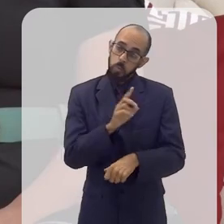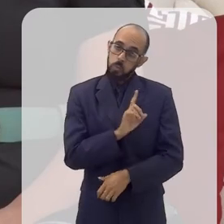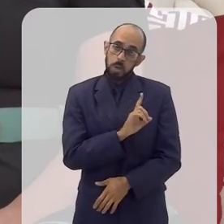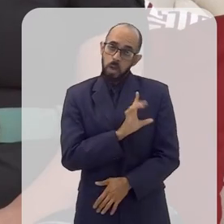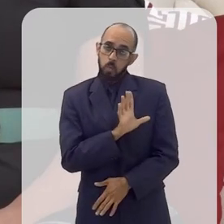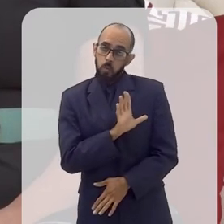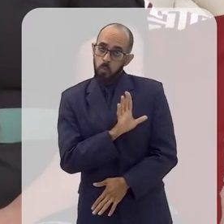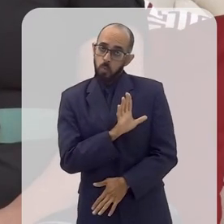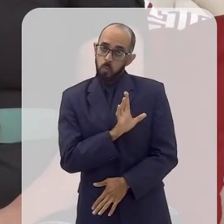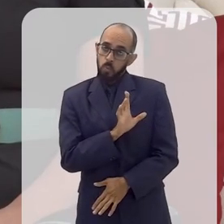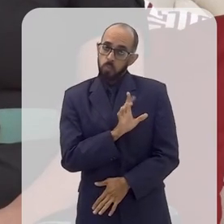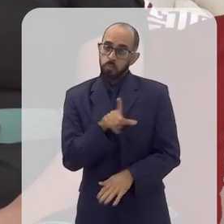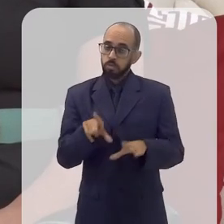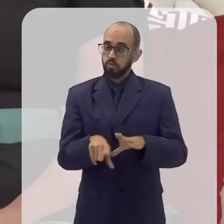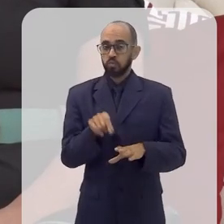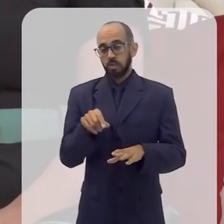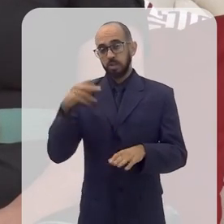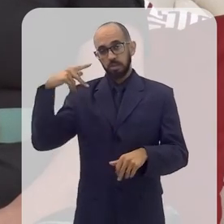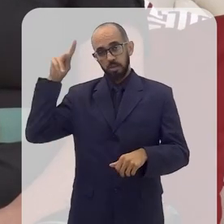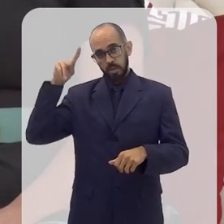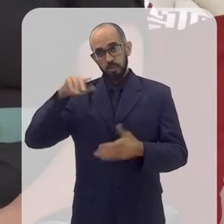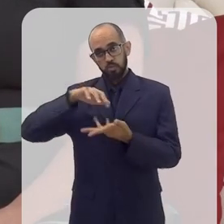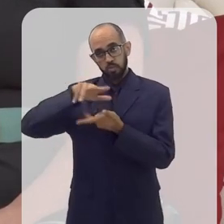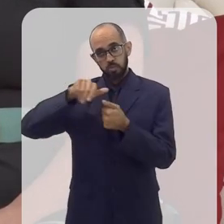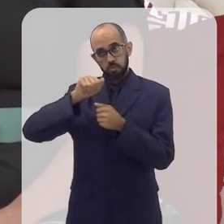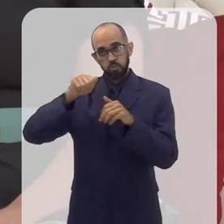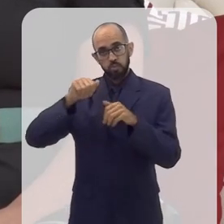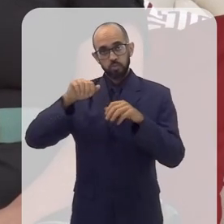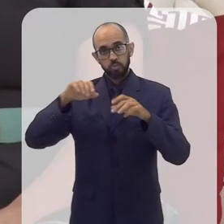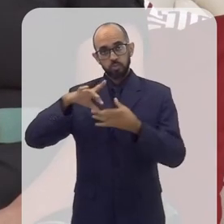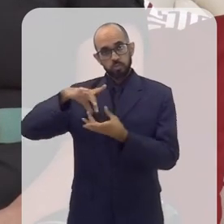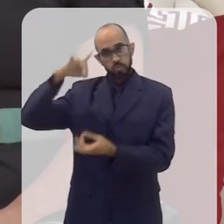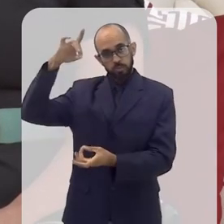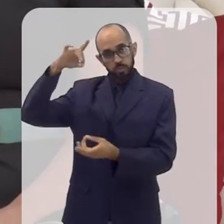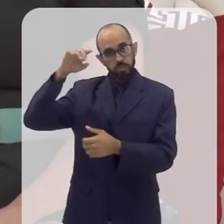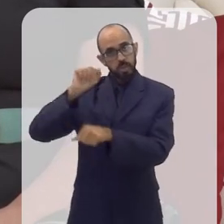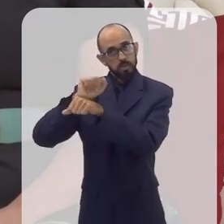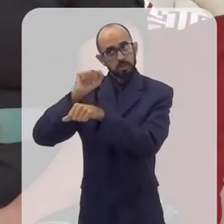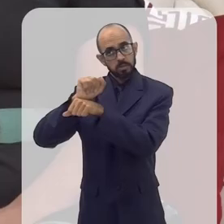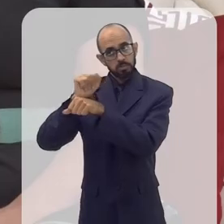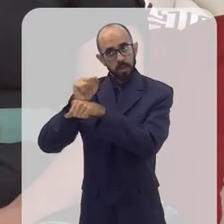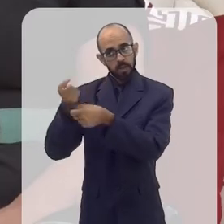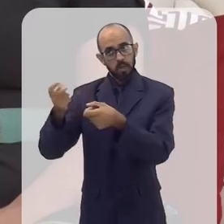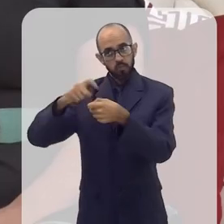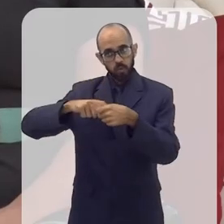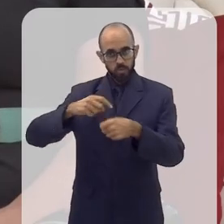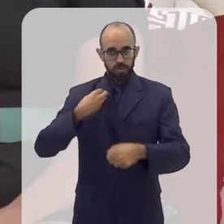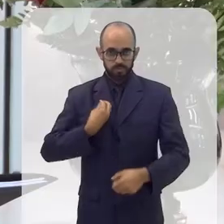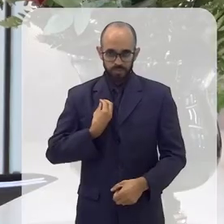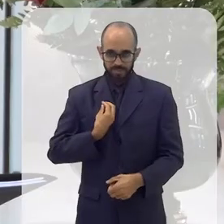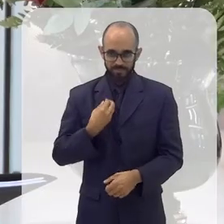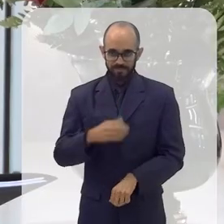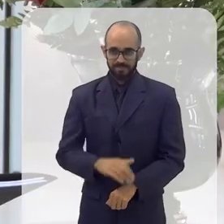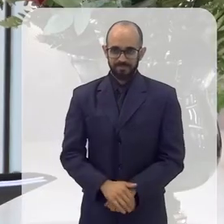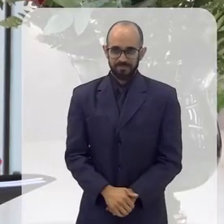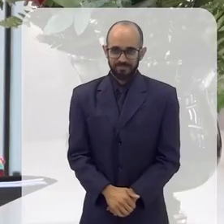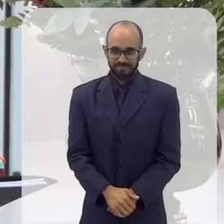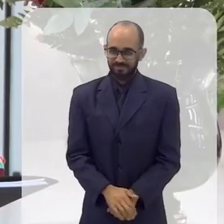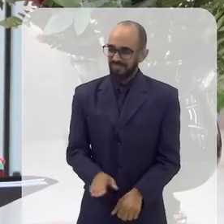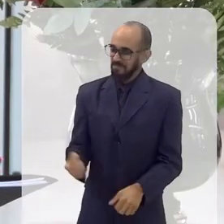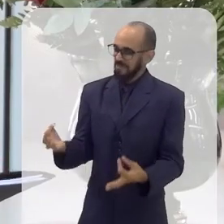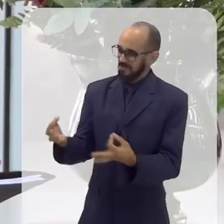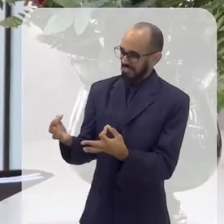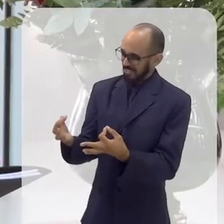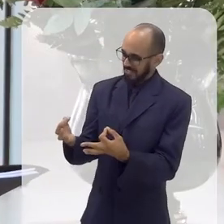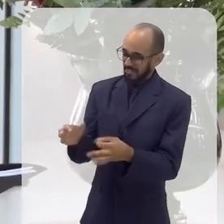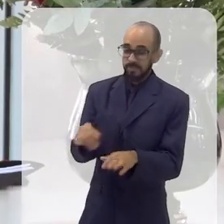o seu arbítrio, do qual falamos antes aqui, essas ordenanças lá no mundo espiritual, onde aguardam a ressurreição. Perfeito.